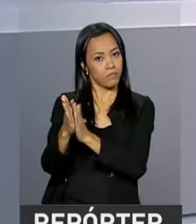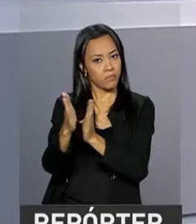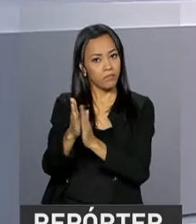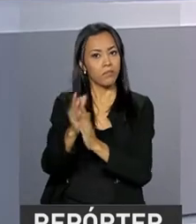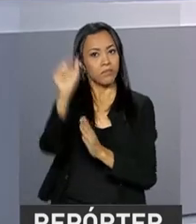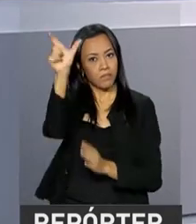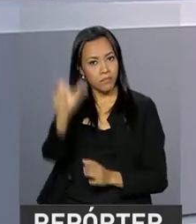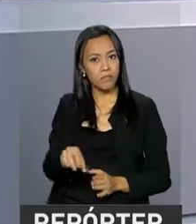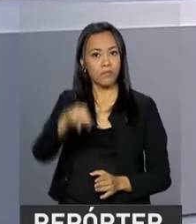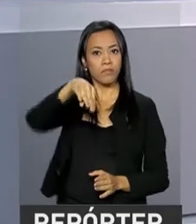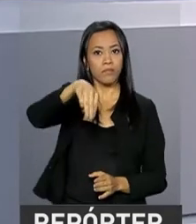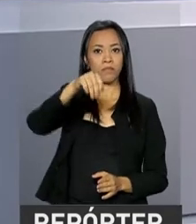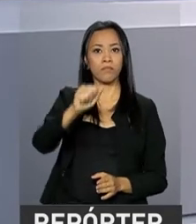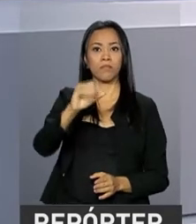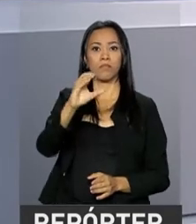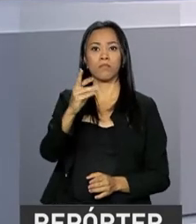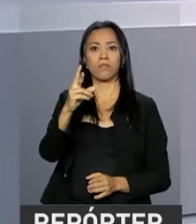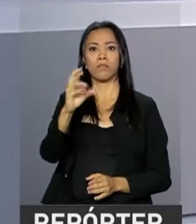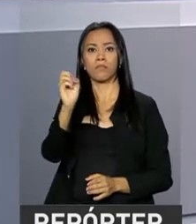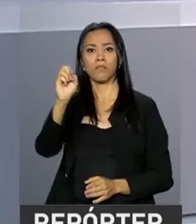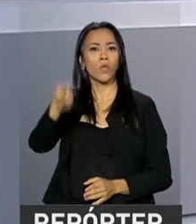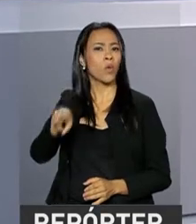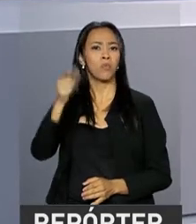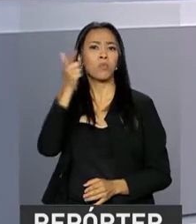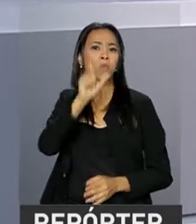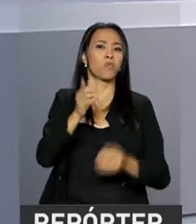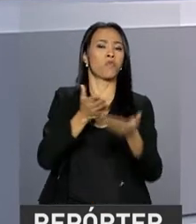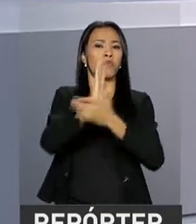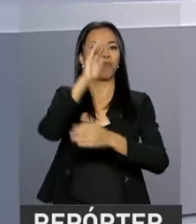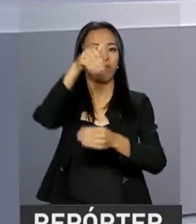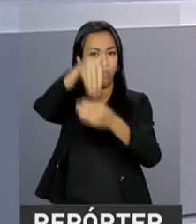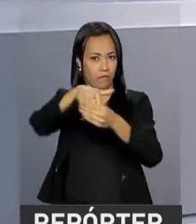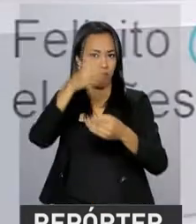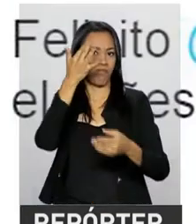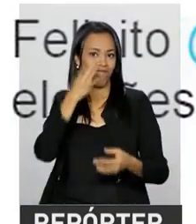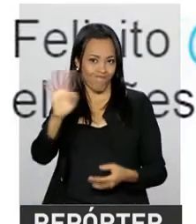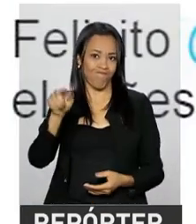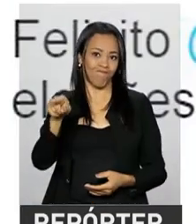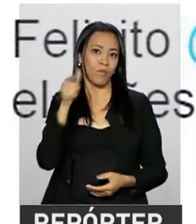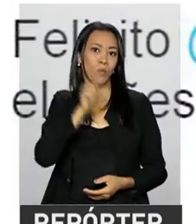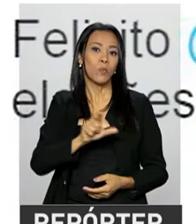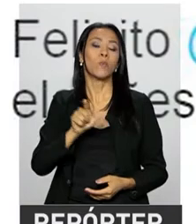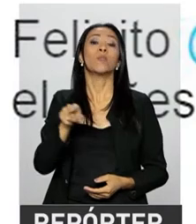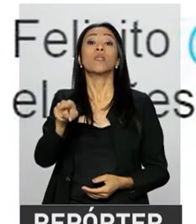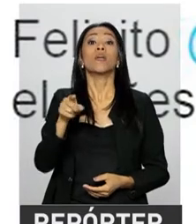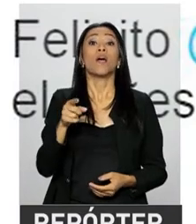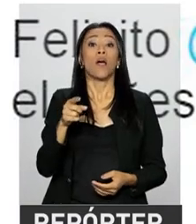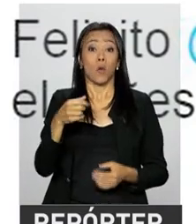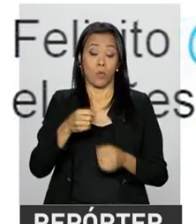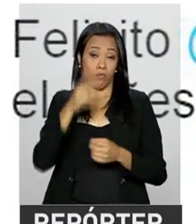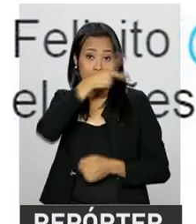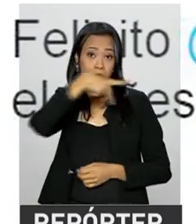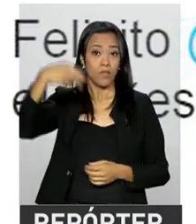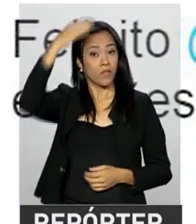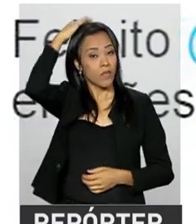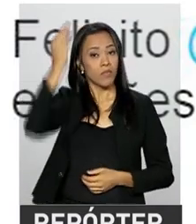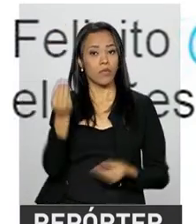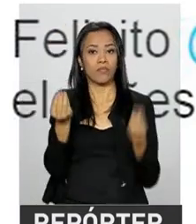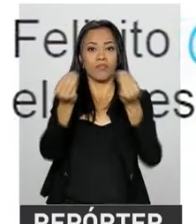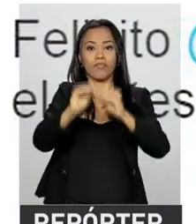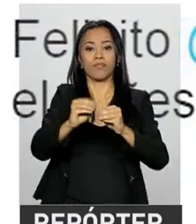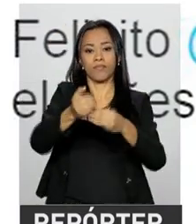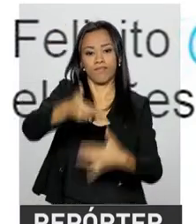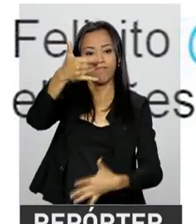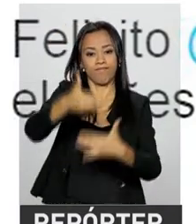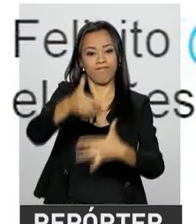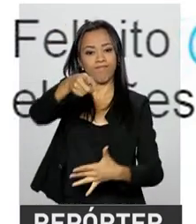parabenizou Emmanuel Macron pela vitória nas eleições na França. Temer publicou em uma rede social uma mensagem com os cumprimentos a